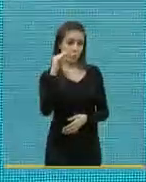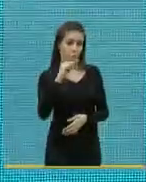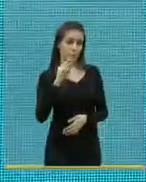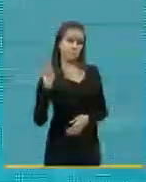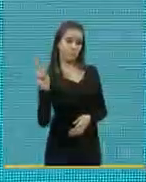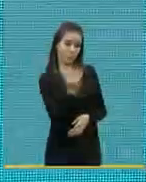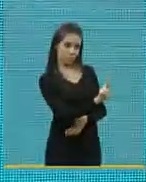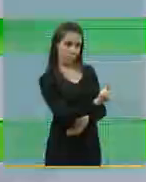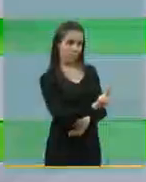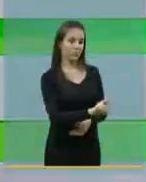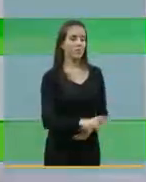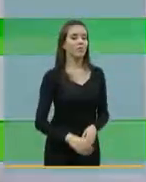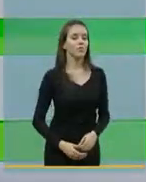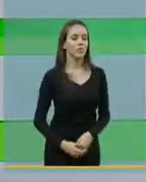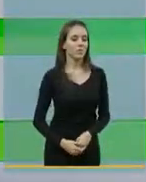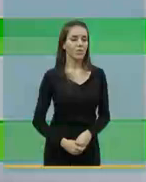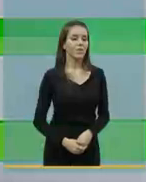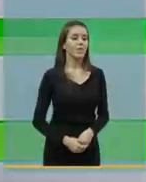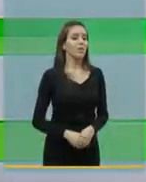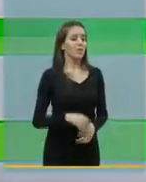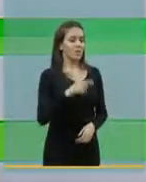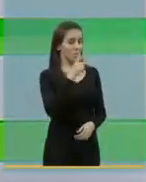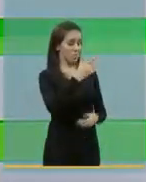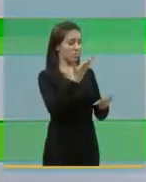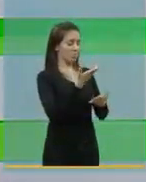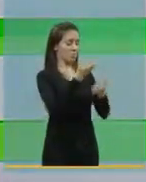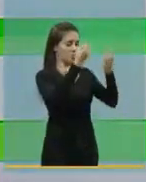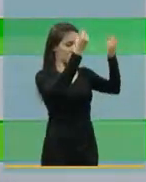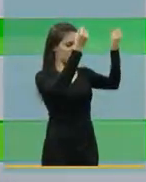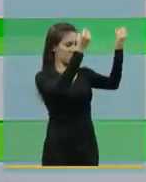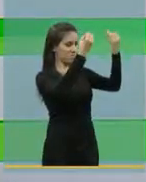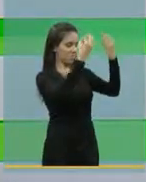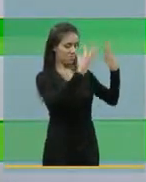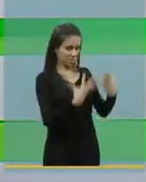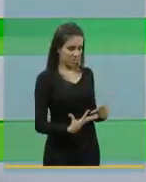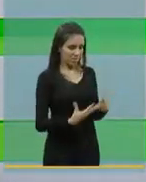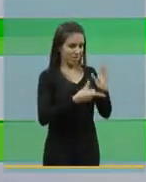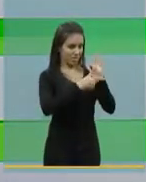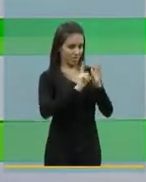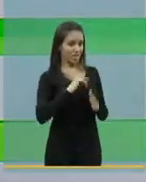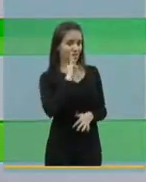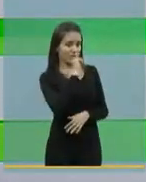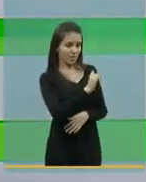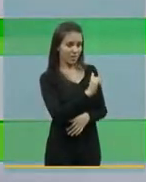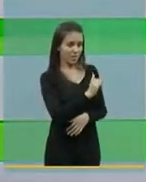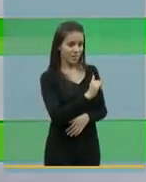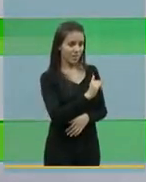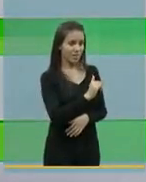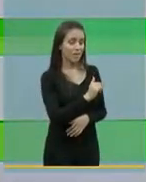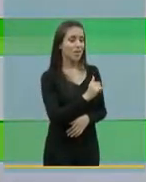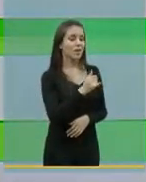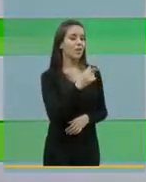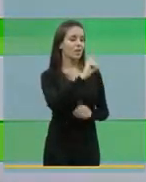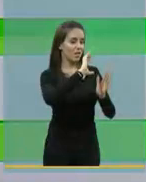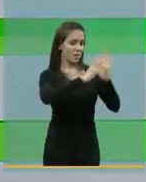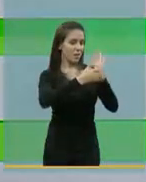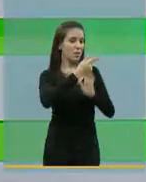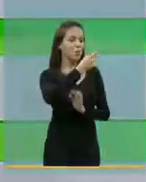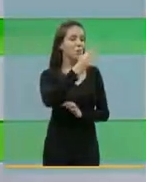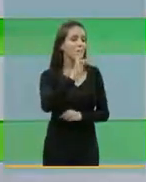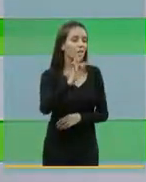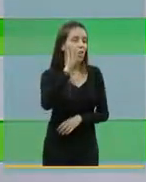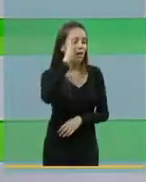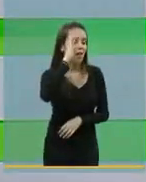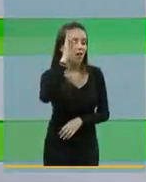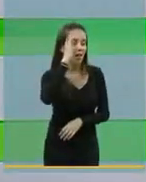tréplica você desenhou agora aquilo que eu disse antes o pt é a crença na